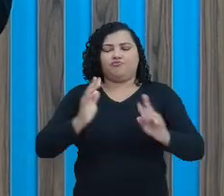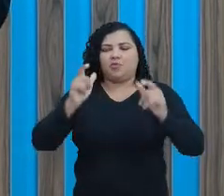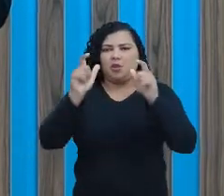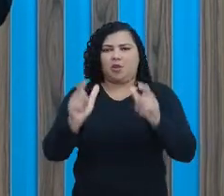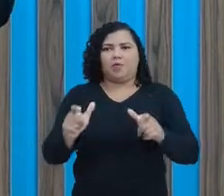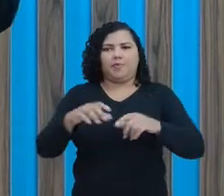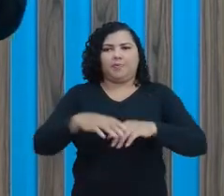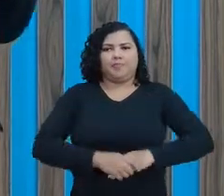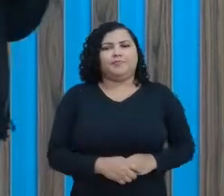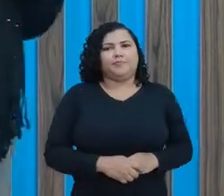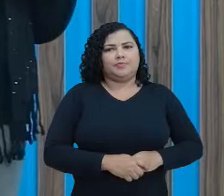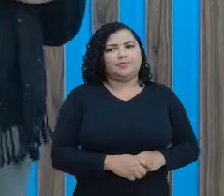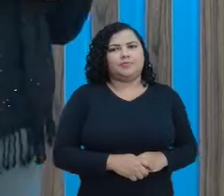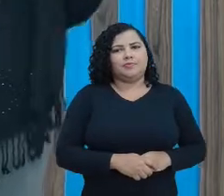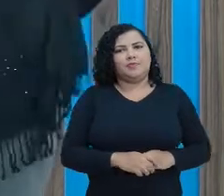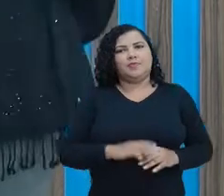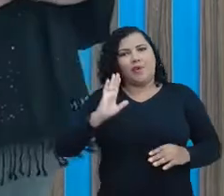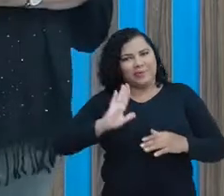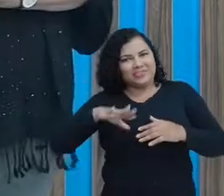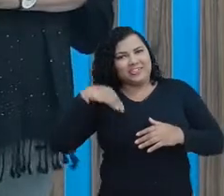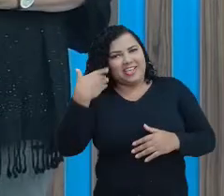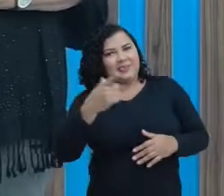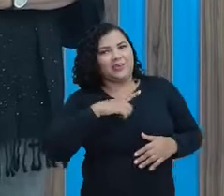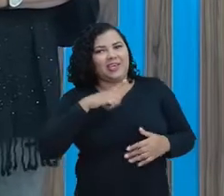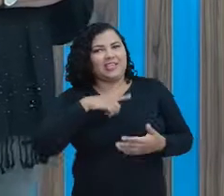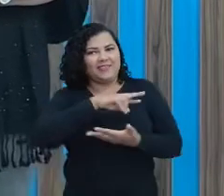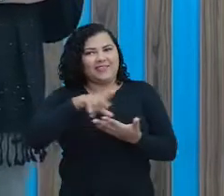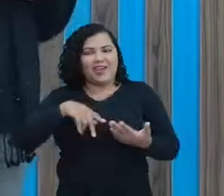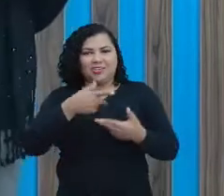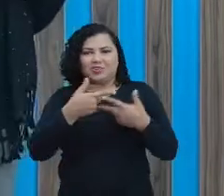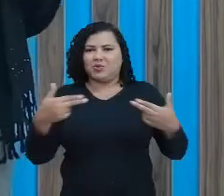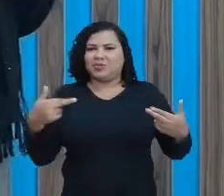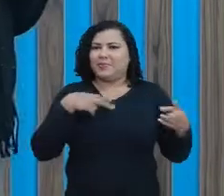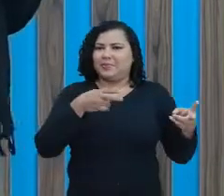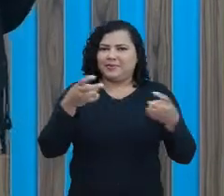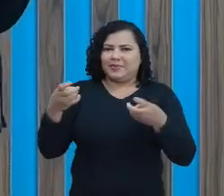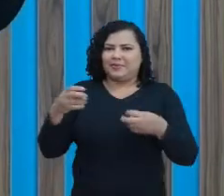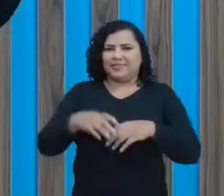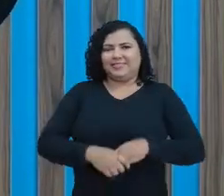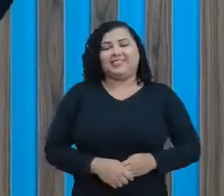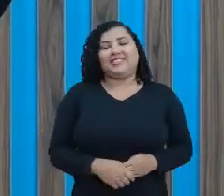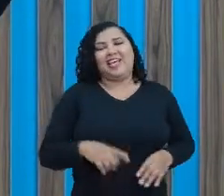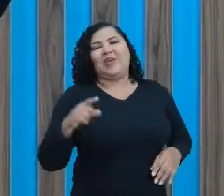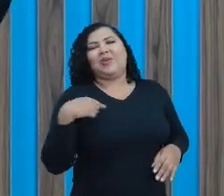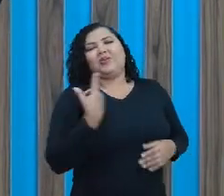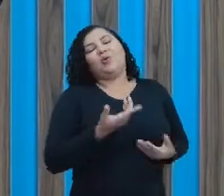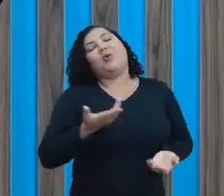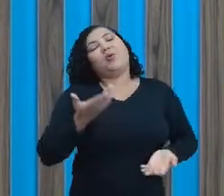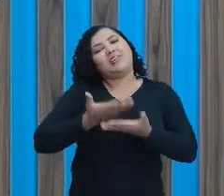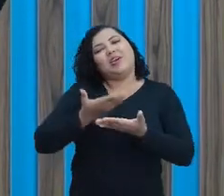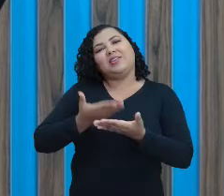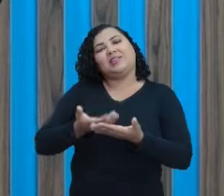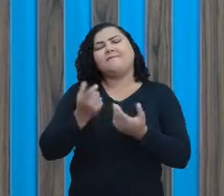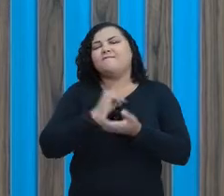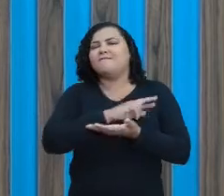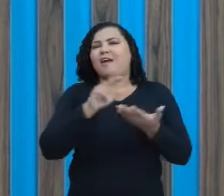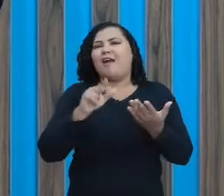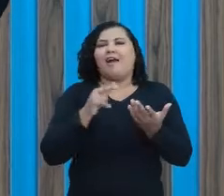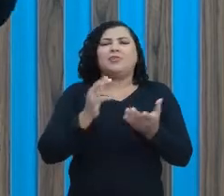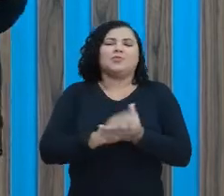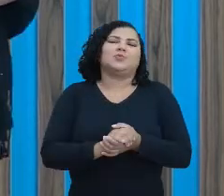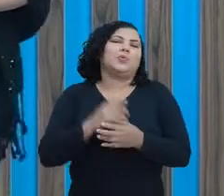ambiente. Vamos adiante, porque a gente tem muita coisa para ver. A nossa aula está recheada de sons. Então,